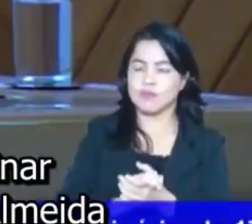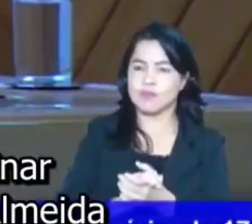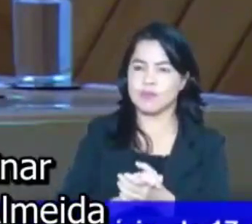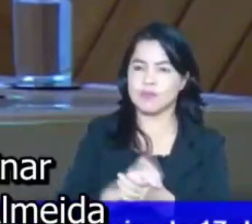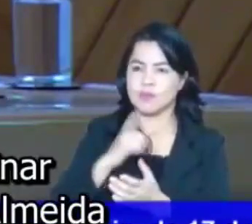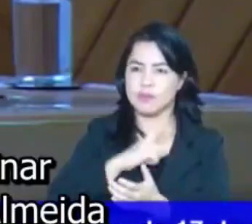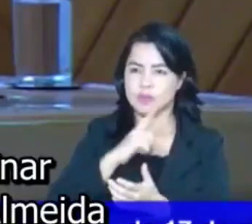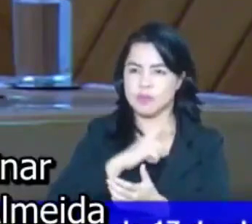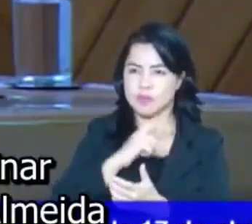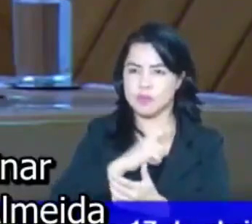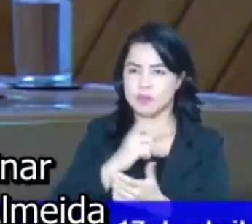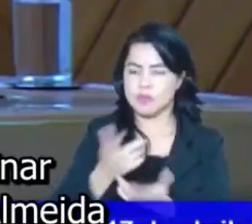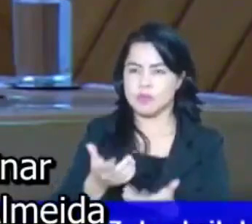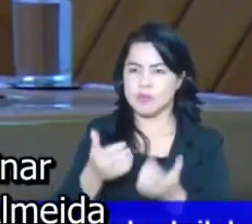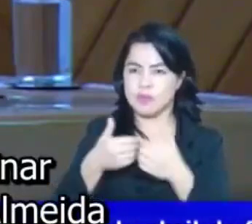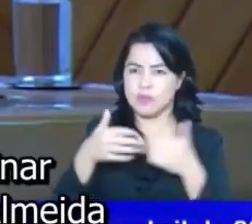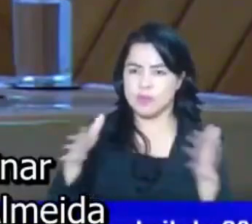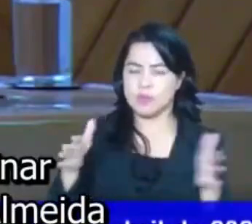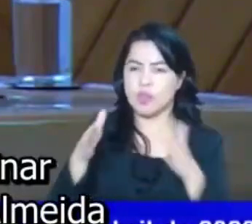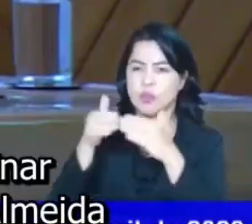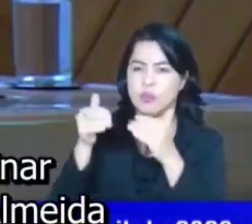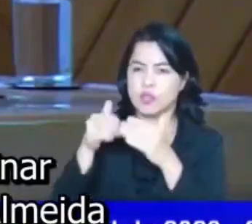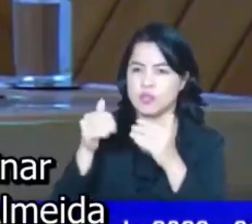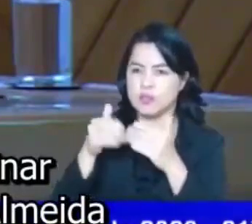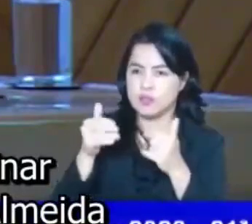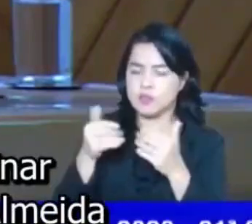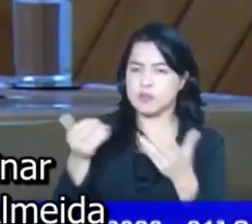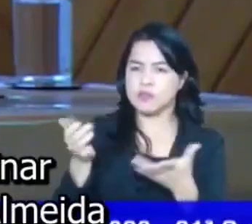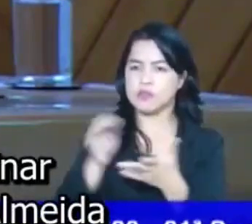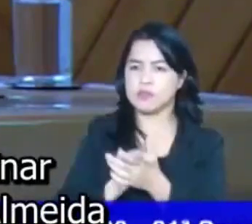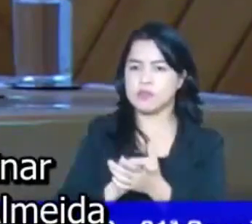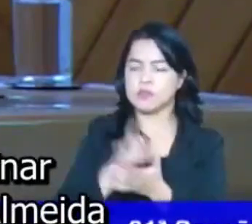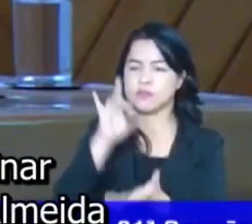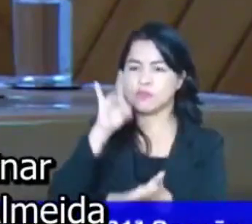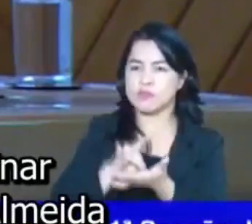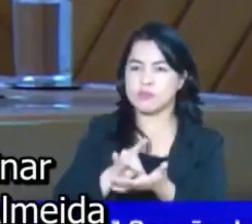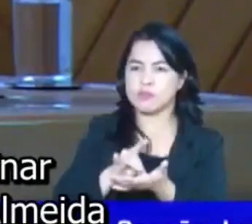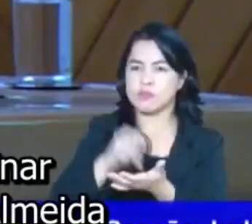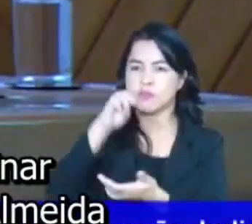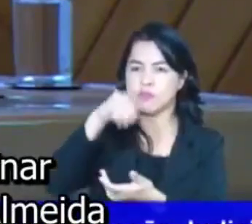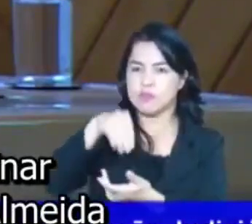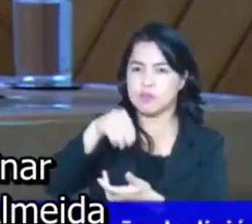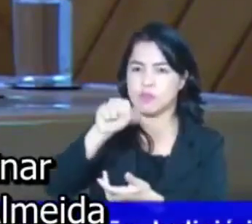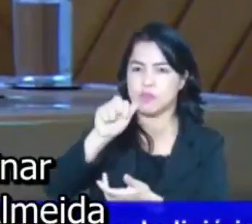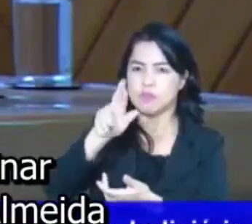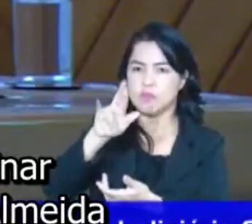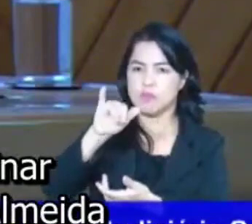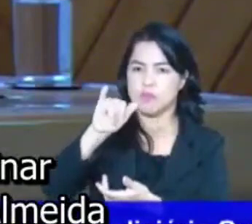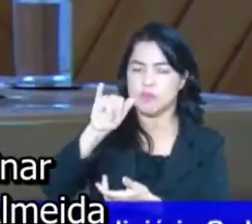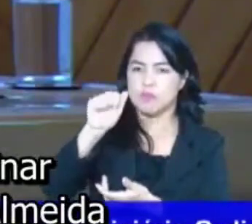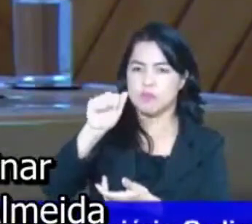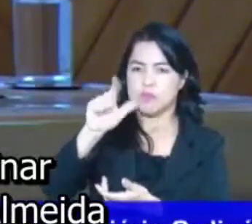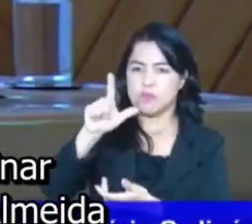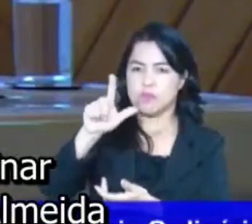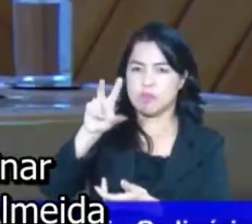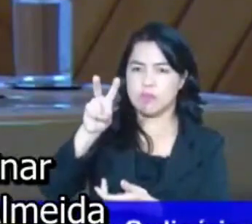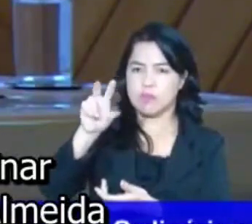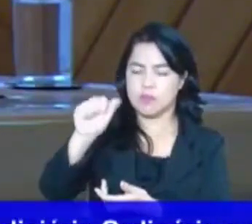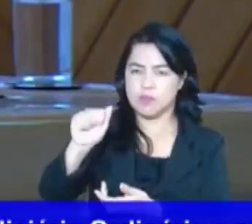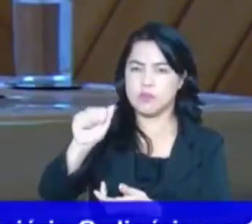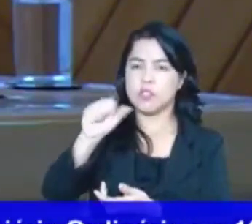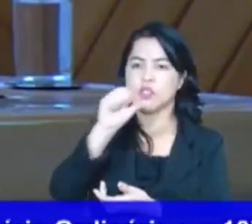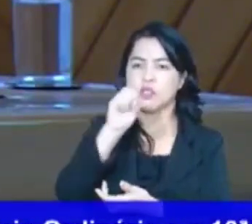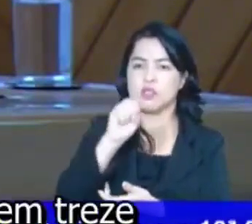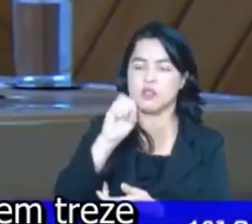trata-se aqui de um habeas corpus com pedido liminar impetrado em favor de Marialva do Socorro Ramalho de